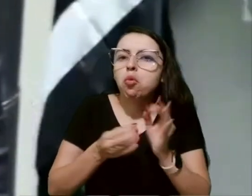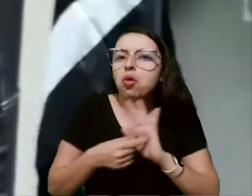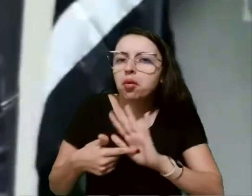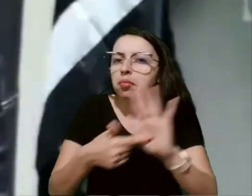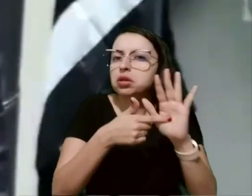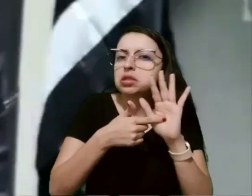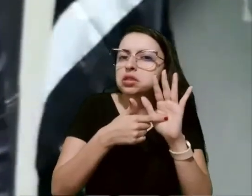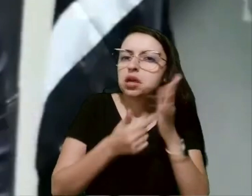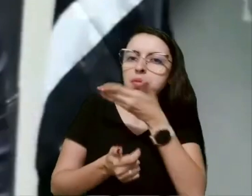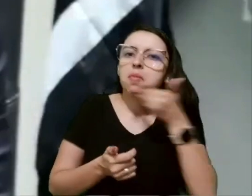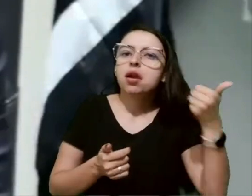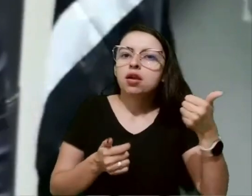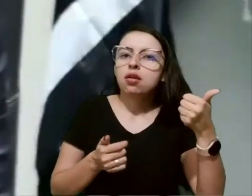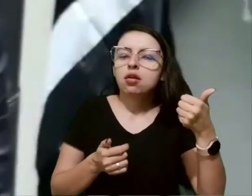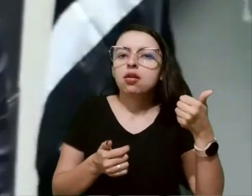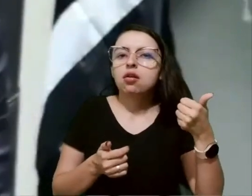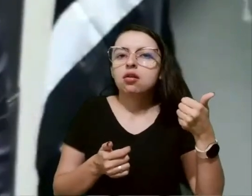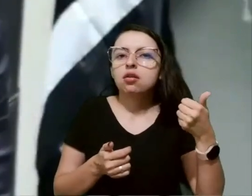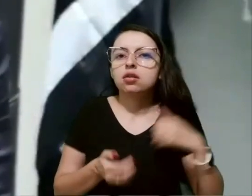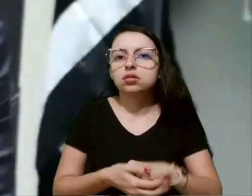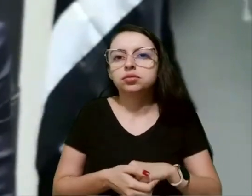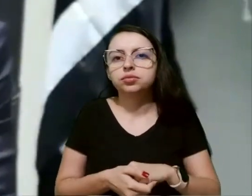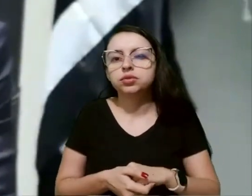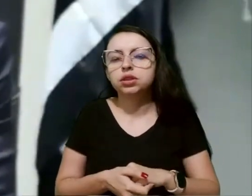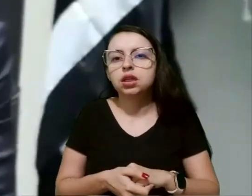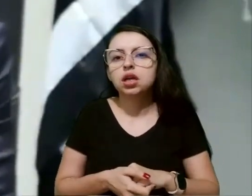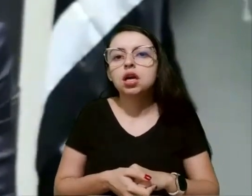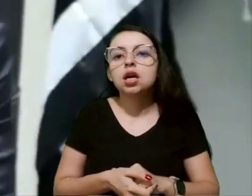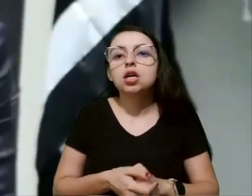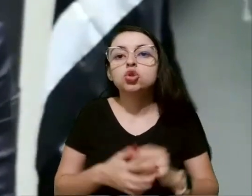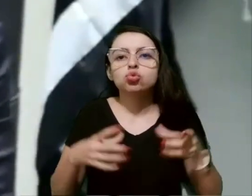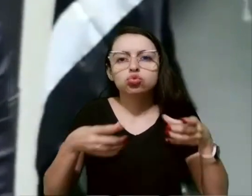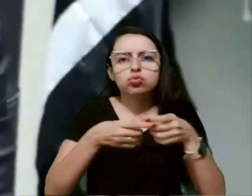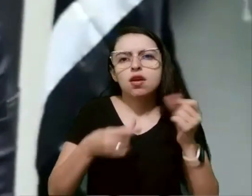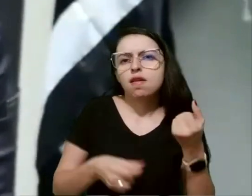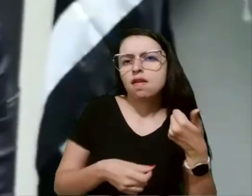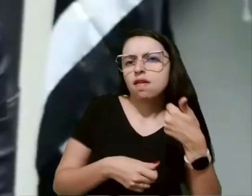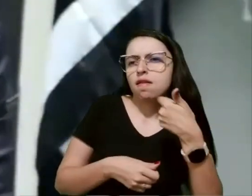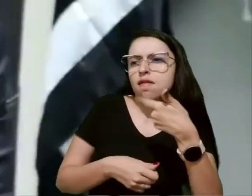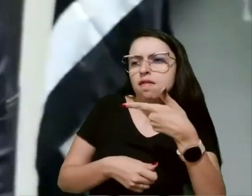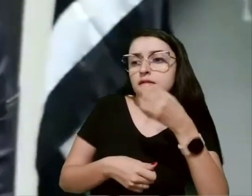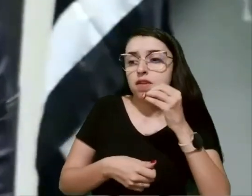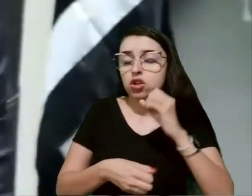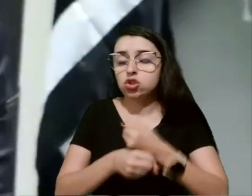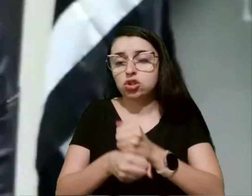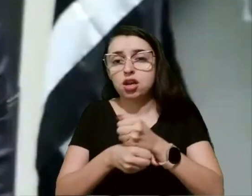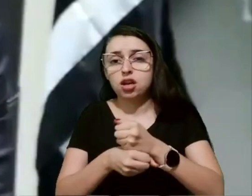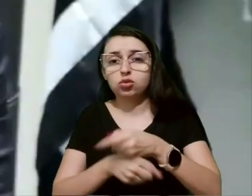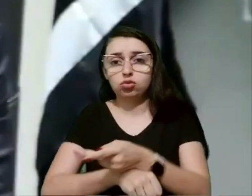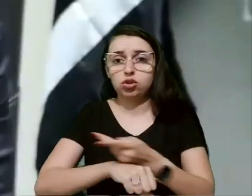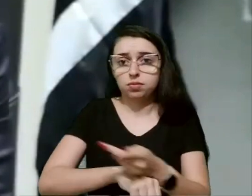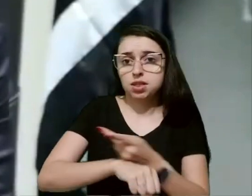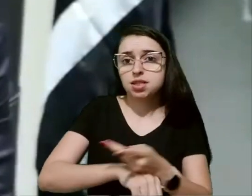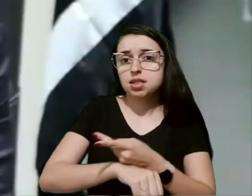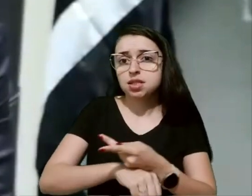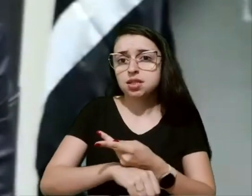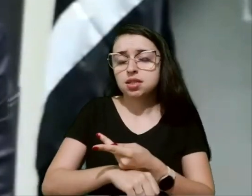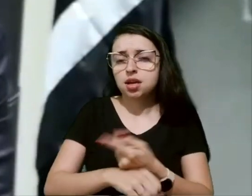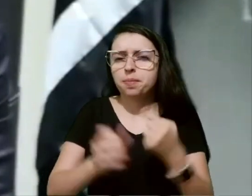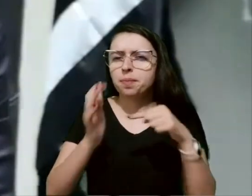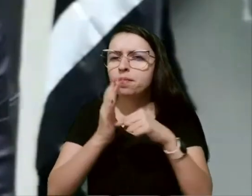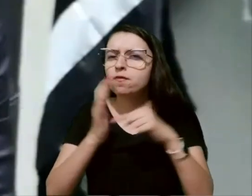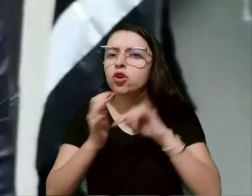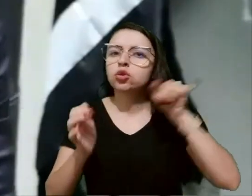apresentação. Nós temos, na Associação Brasileira de Jurimetria, 20 anos de pesquisa empírica aplicada.